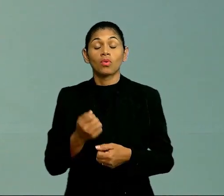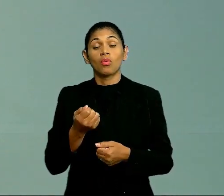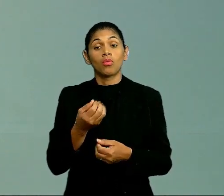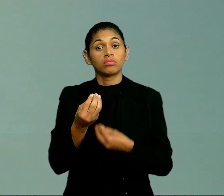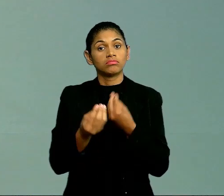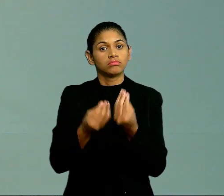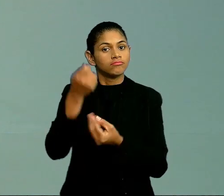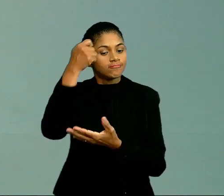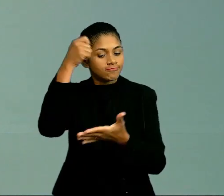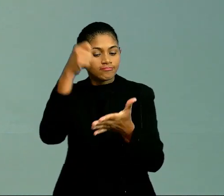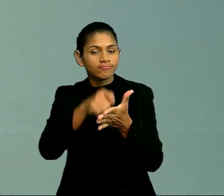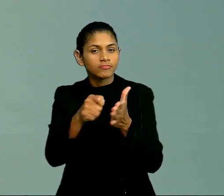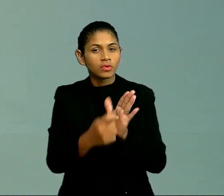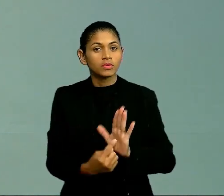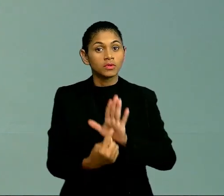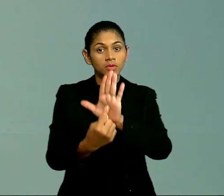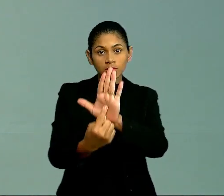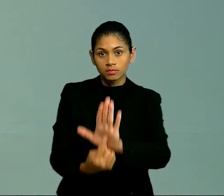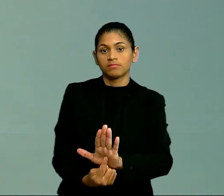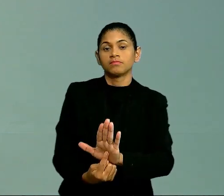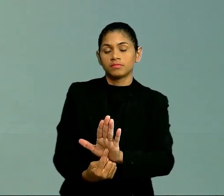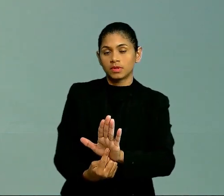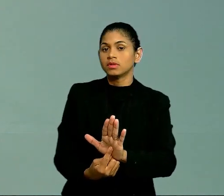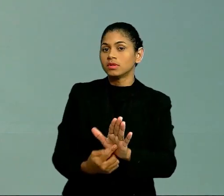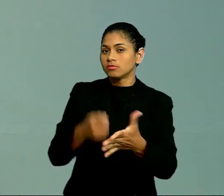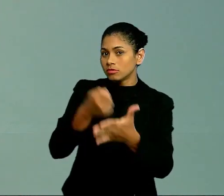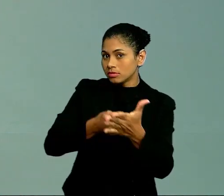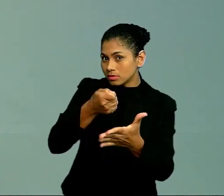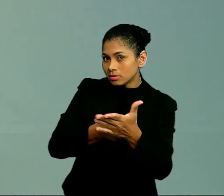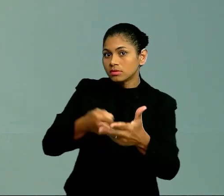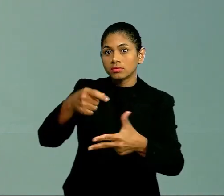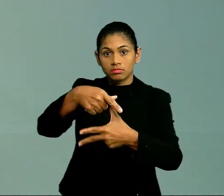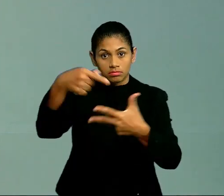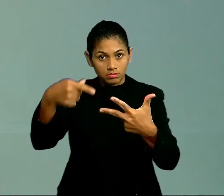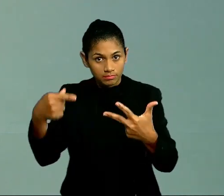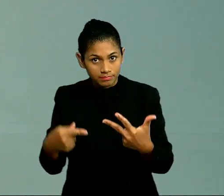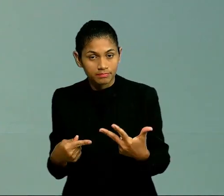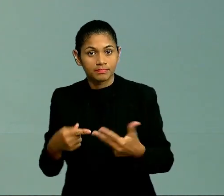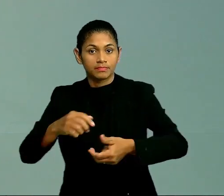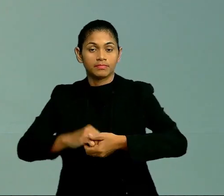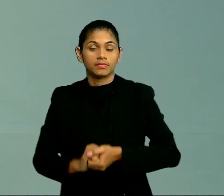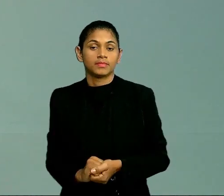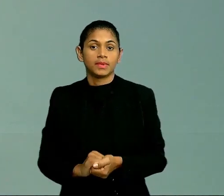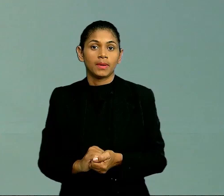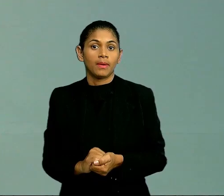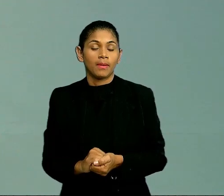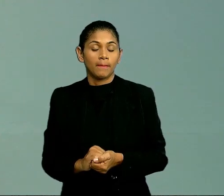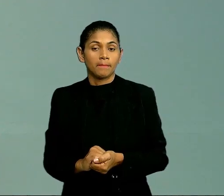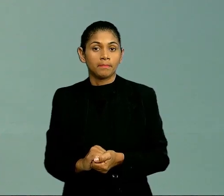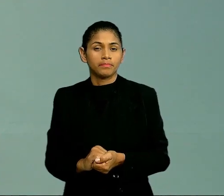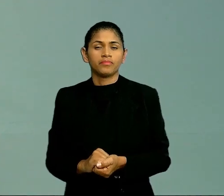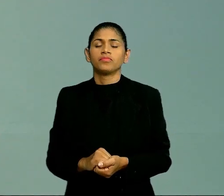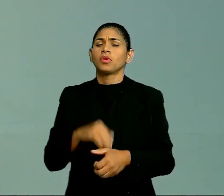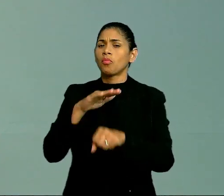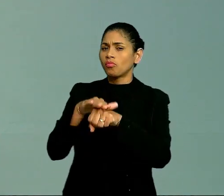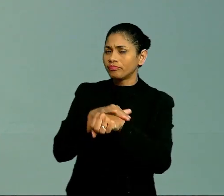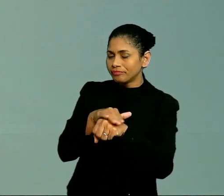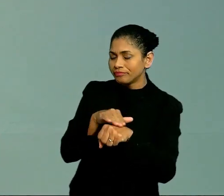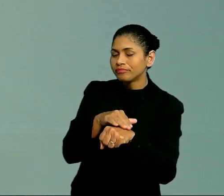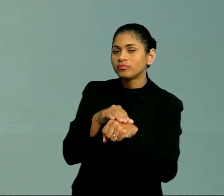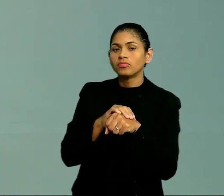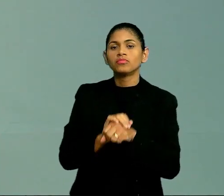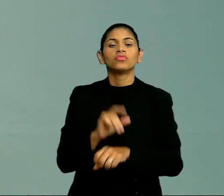autor apresenta-se ou cai no Enem, tá? Então, a gente vai fazer aqui uma bela conversa acerca